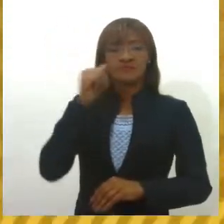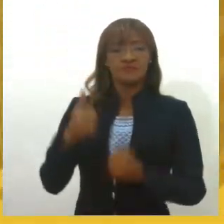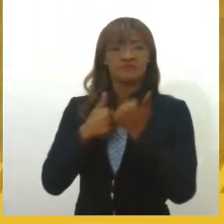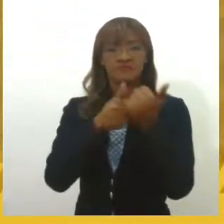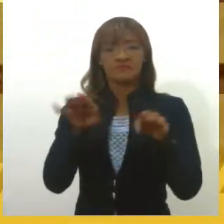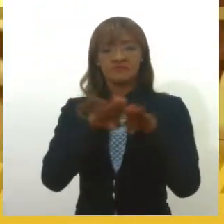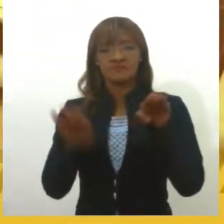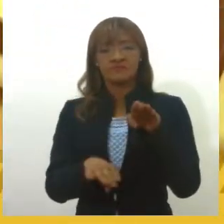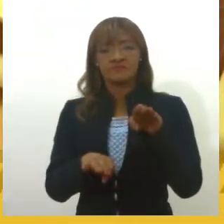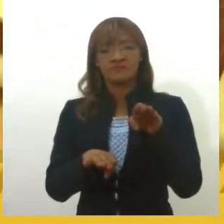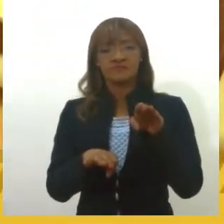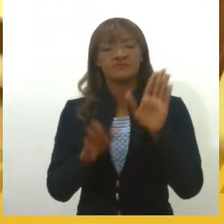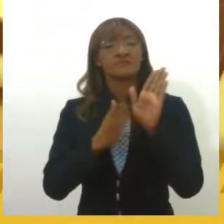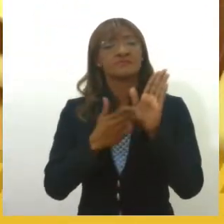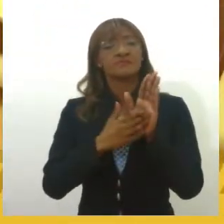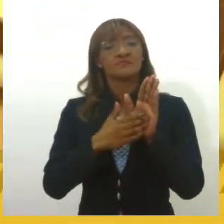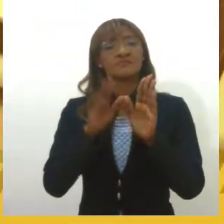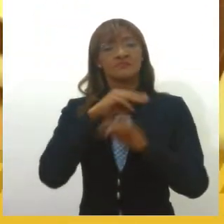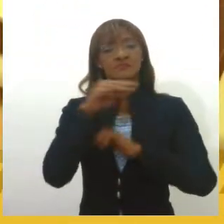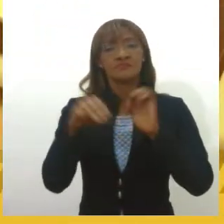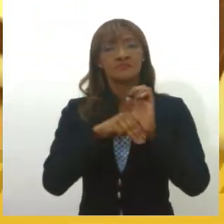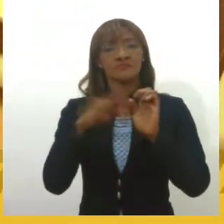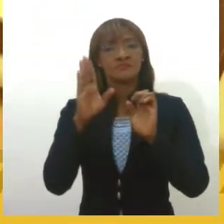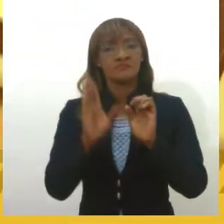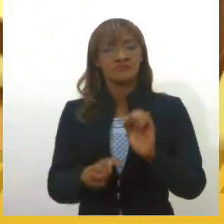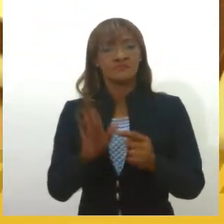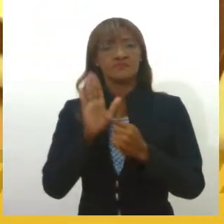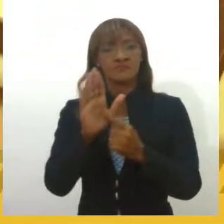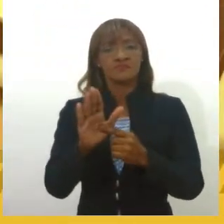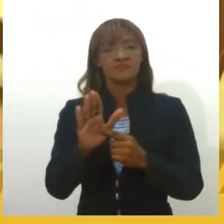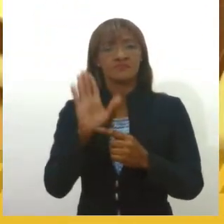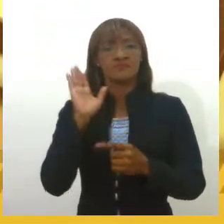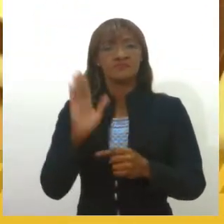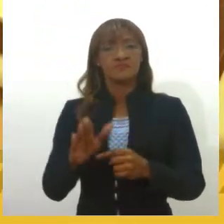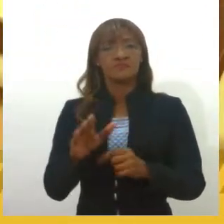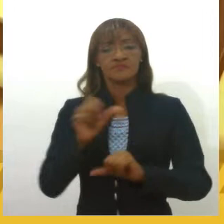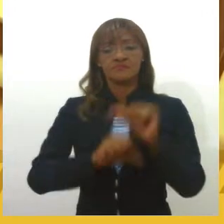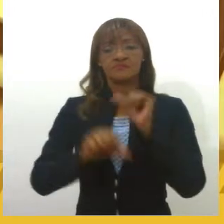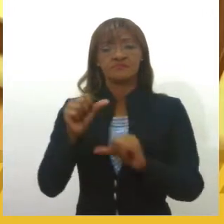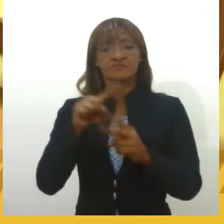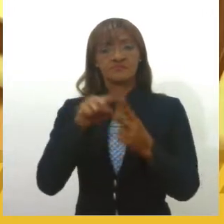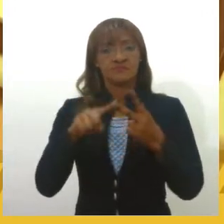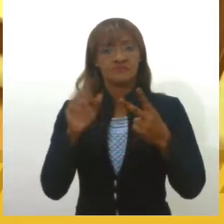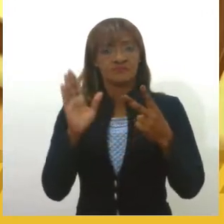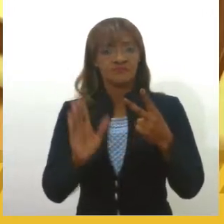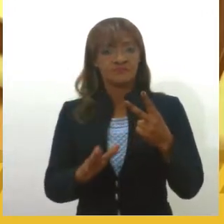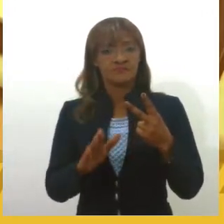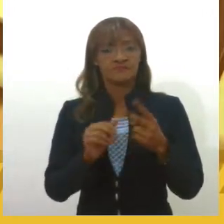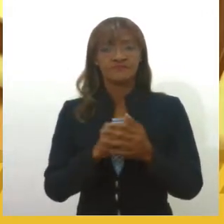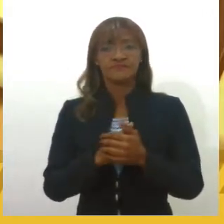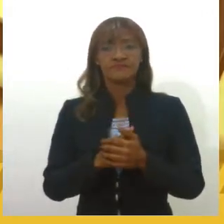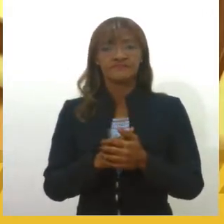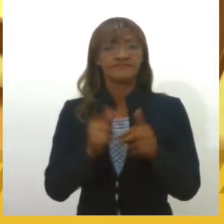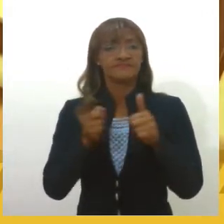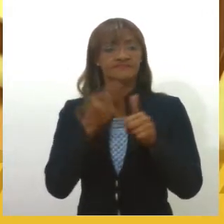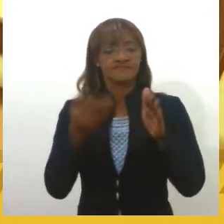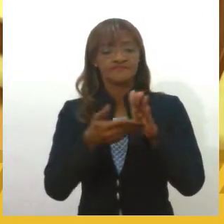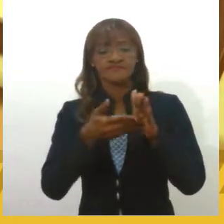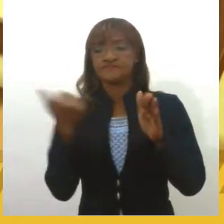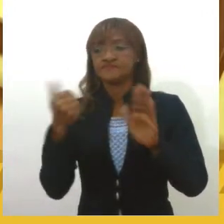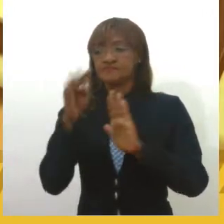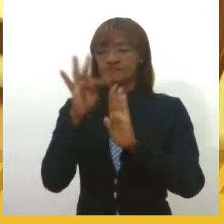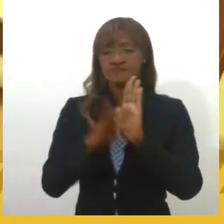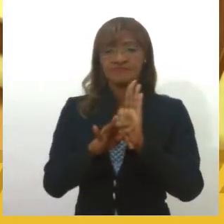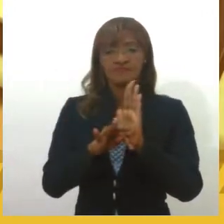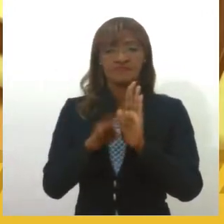desigual. A proposta de emenda à Constituição vinda do Senado sofreu duas mudanças na comissão especial. Foi retirada a parte do texto